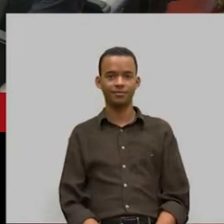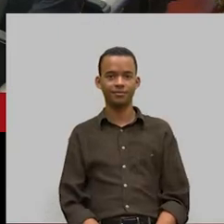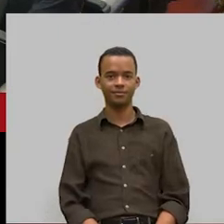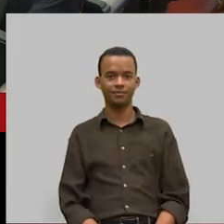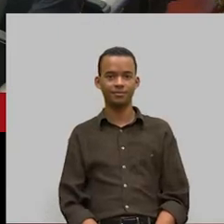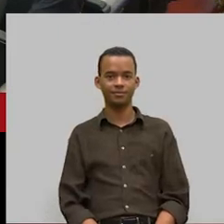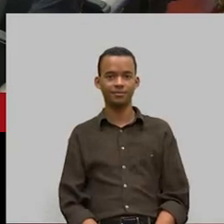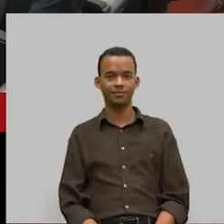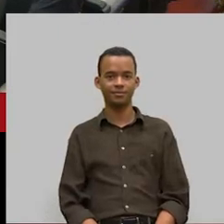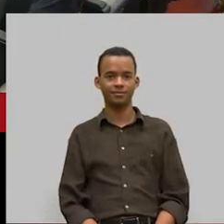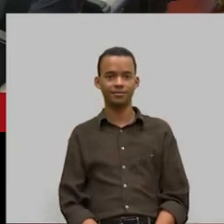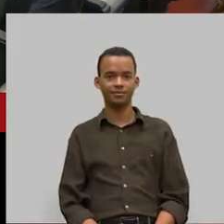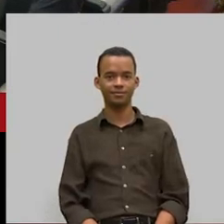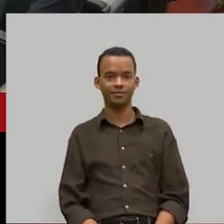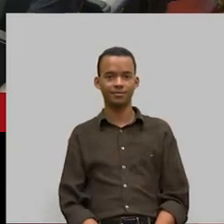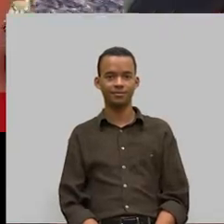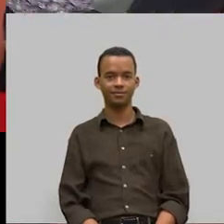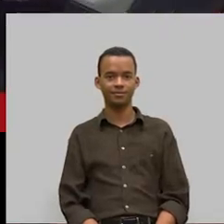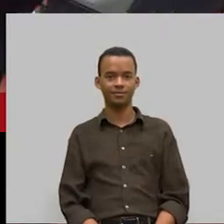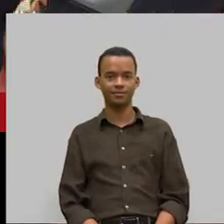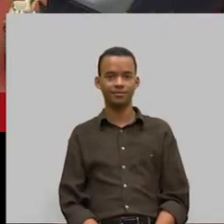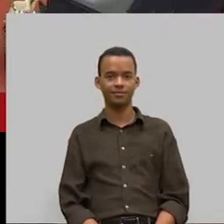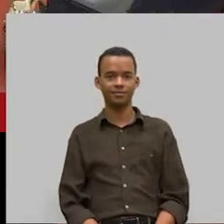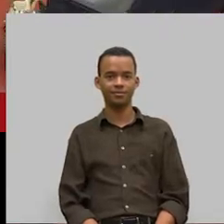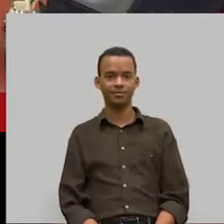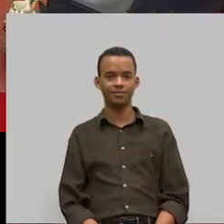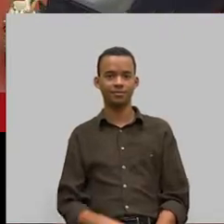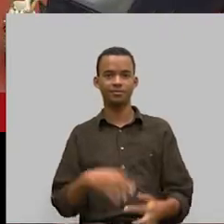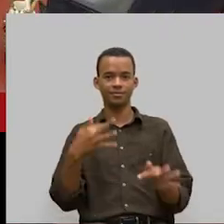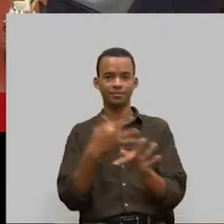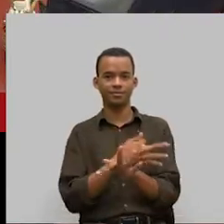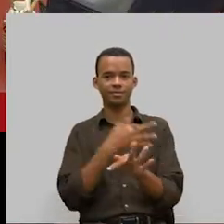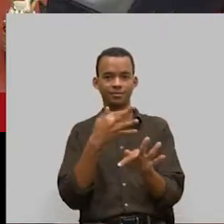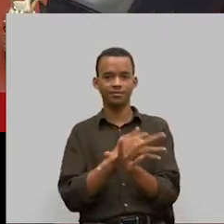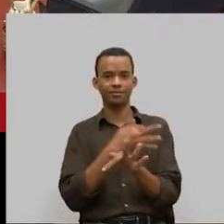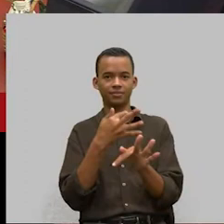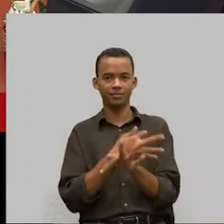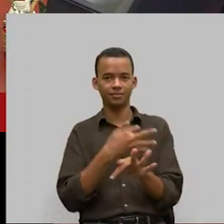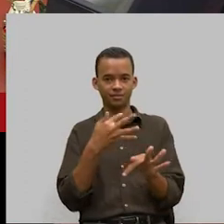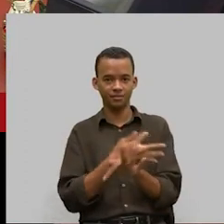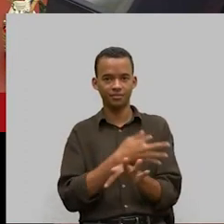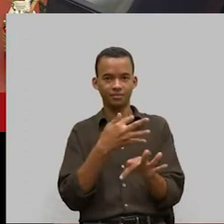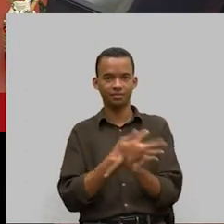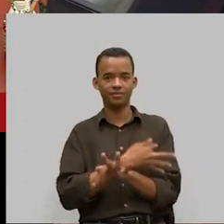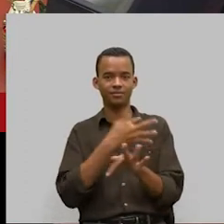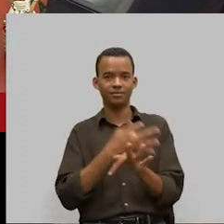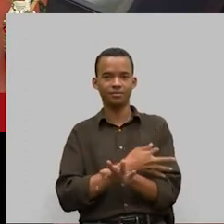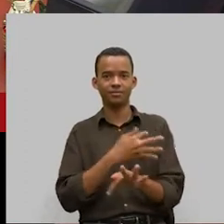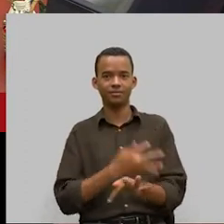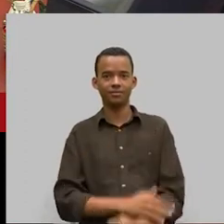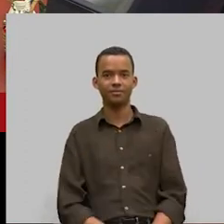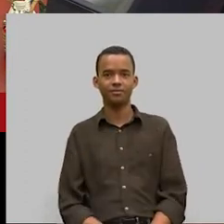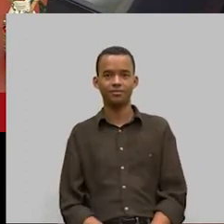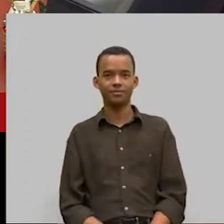presenç licença Pede licença